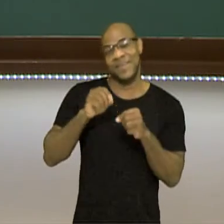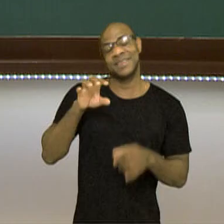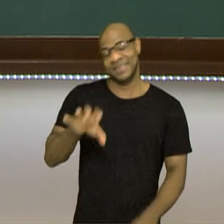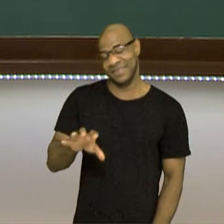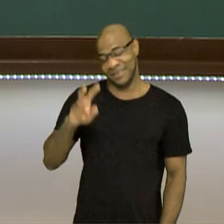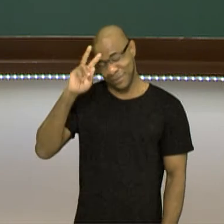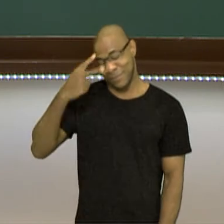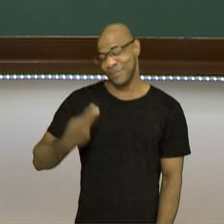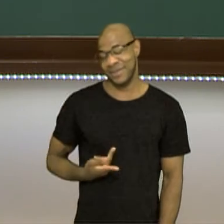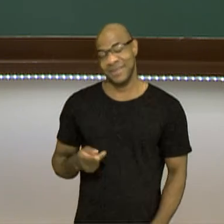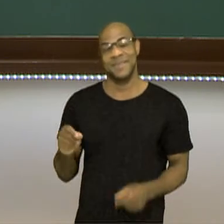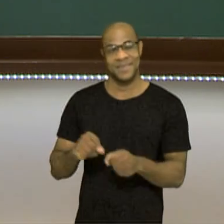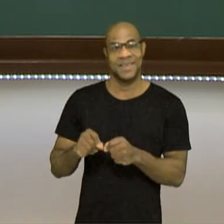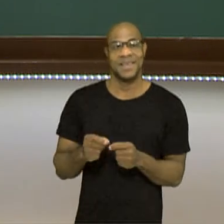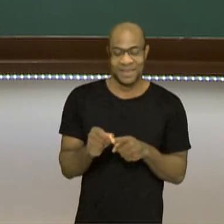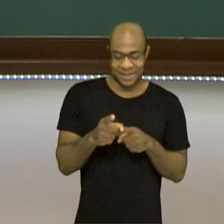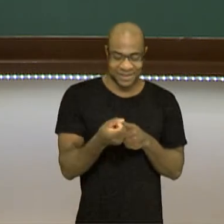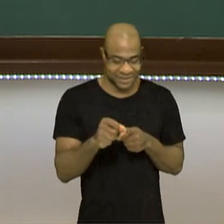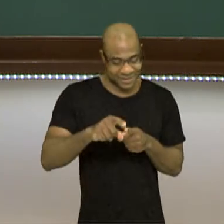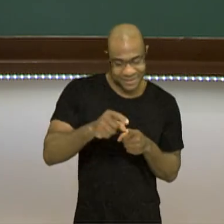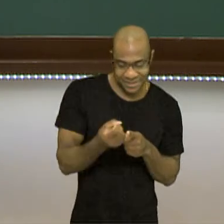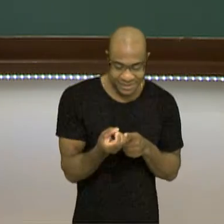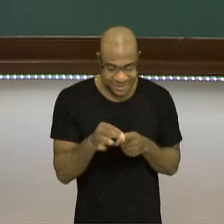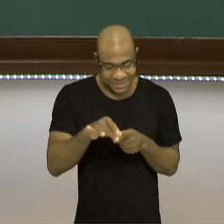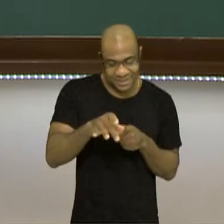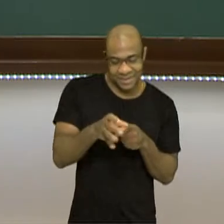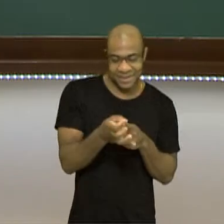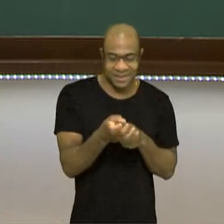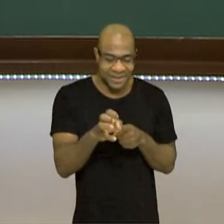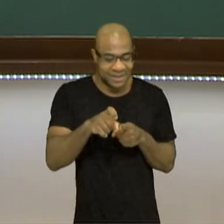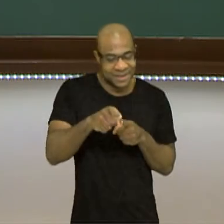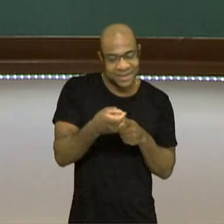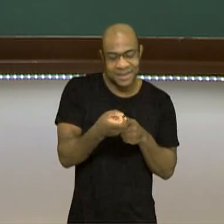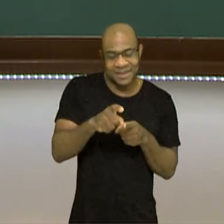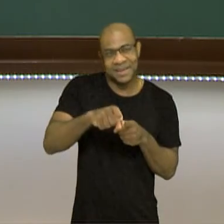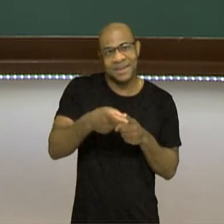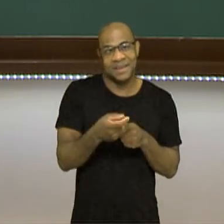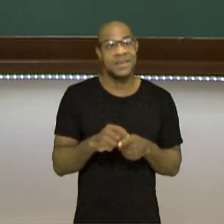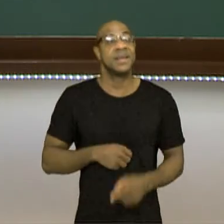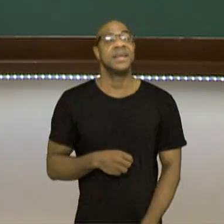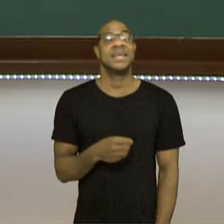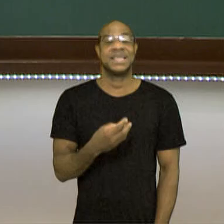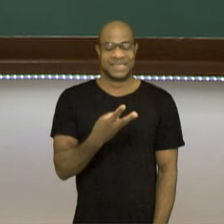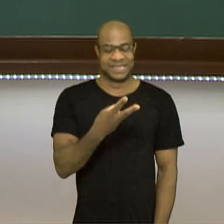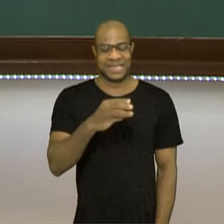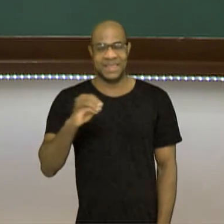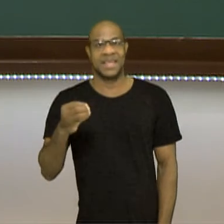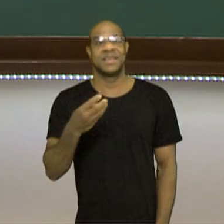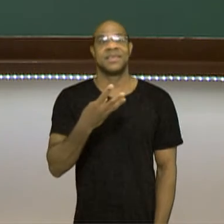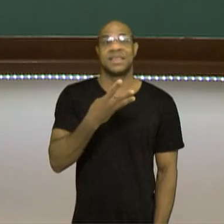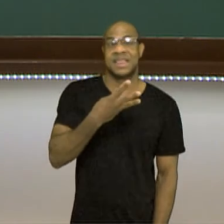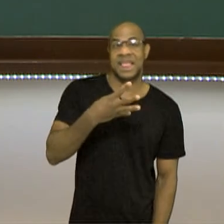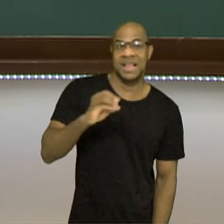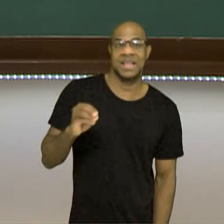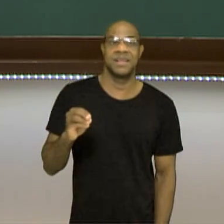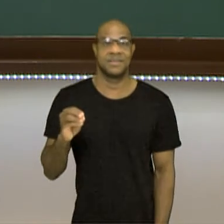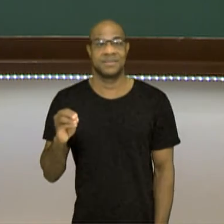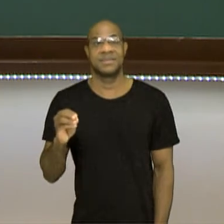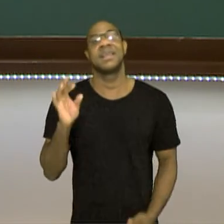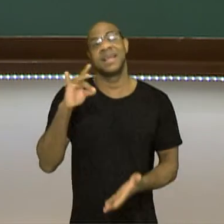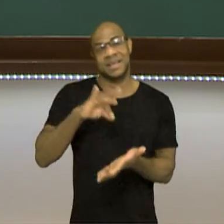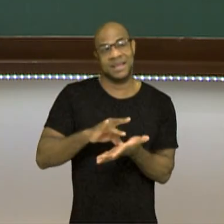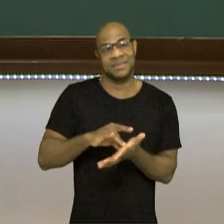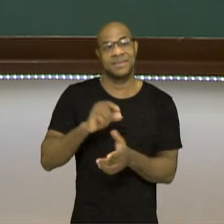jeito. Faz com que o homem produza tantos espermatozoides. Desses 300, 400 milhões aí, né, na